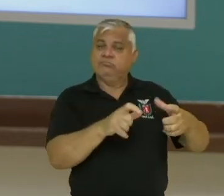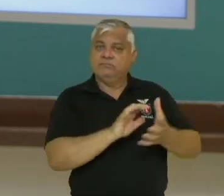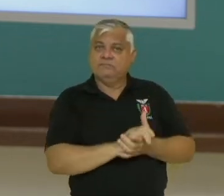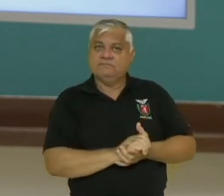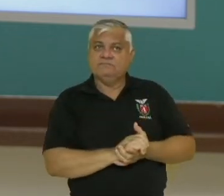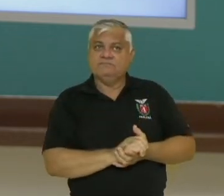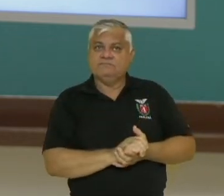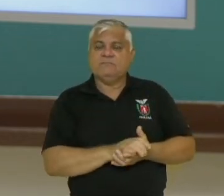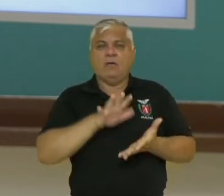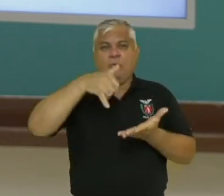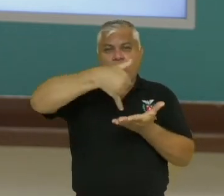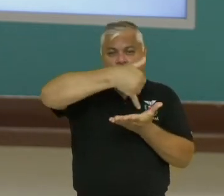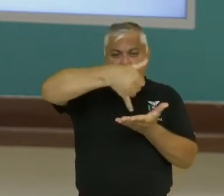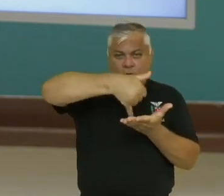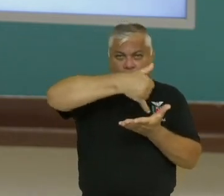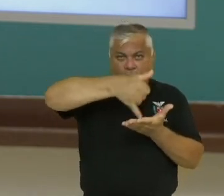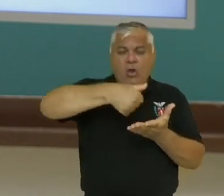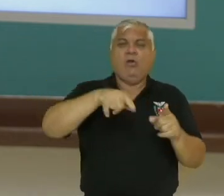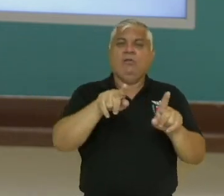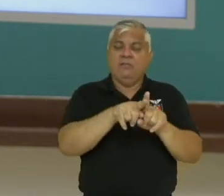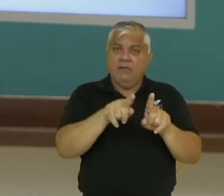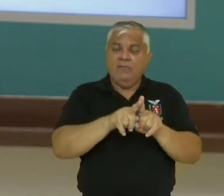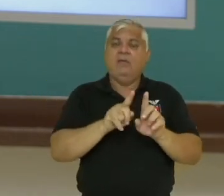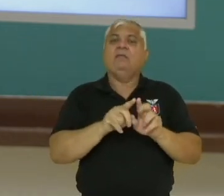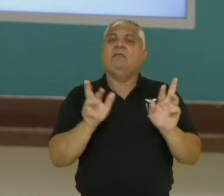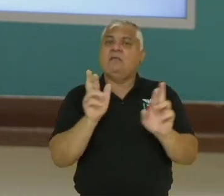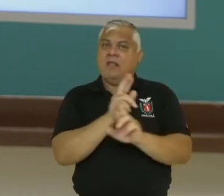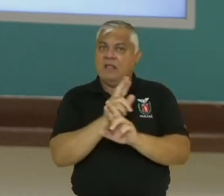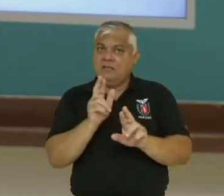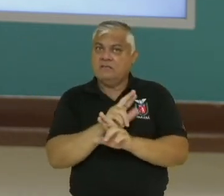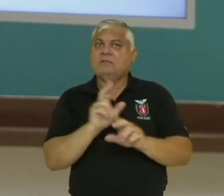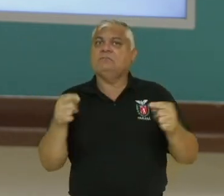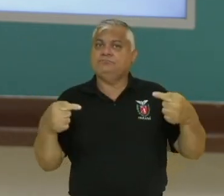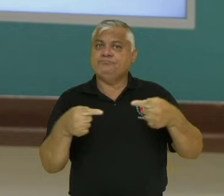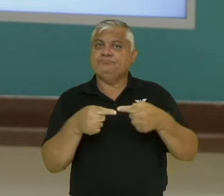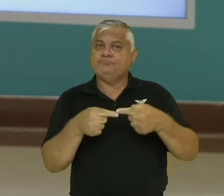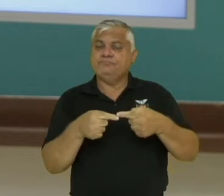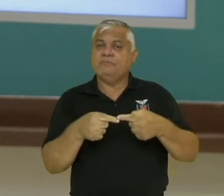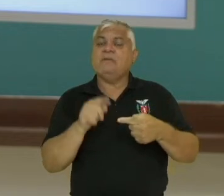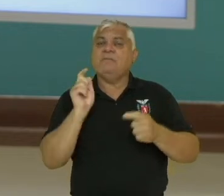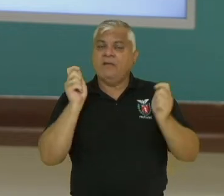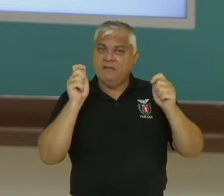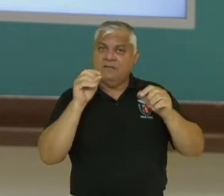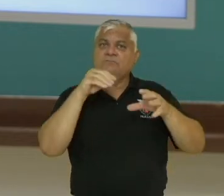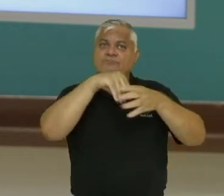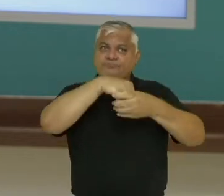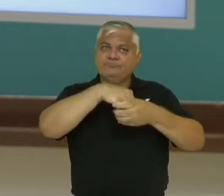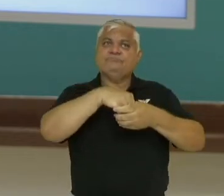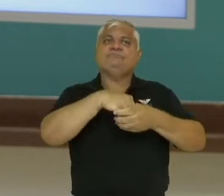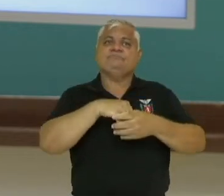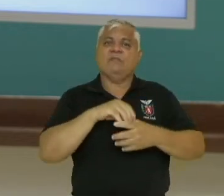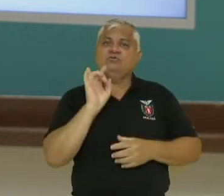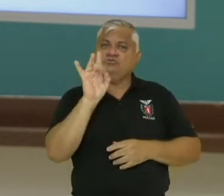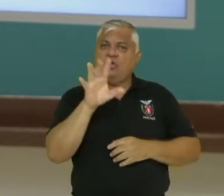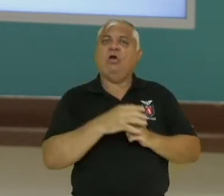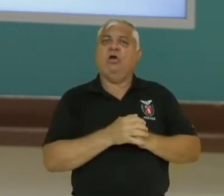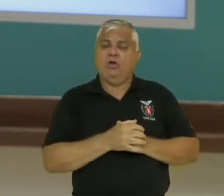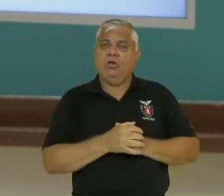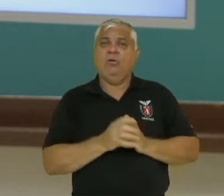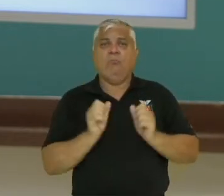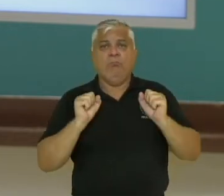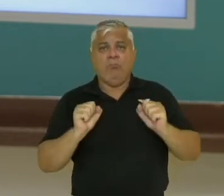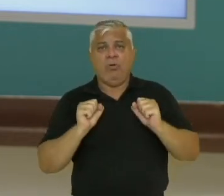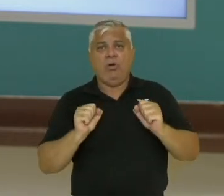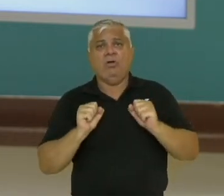óleos vegetais aqui também têm uma relação com as questões animais, mas também podemos colocá-los somente como origem o